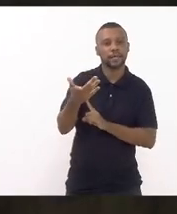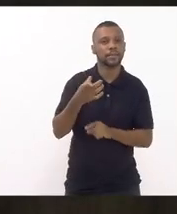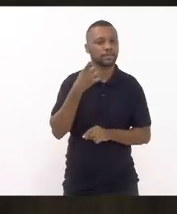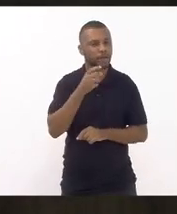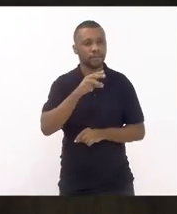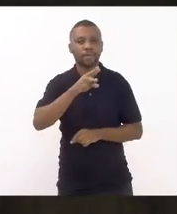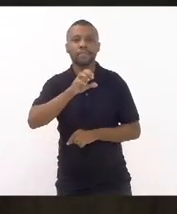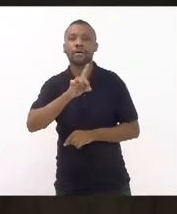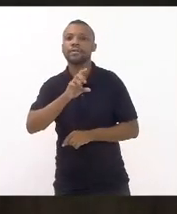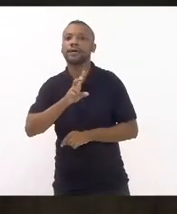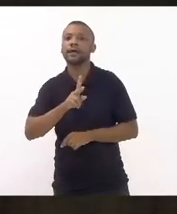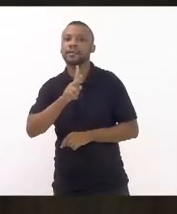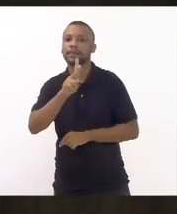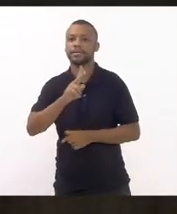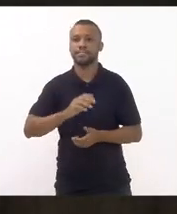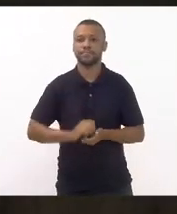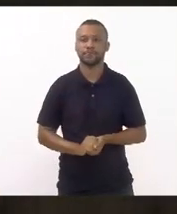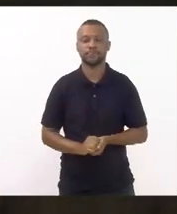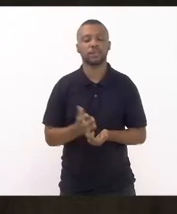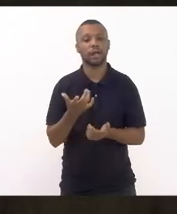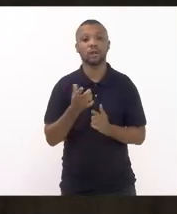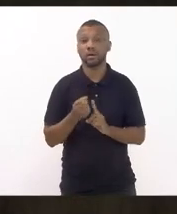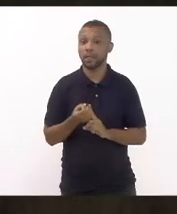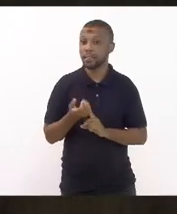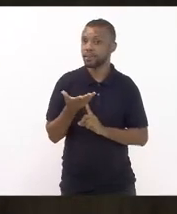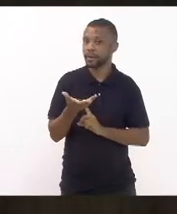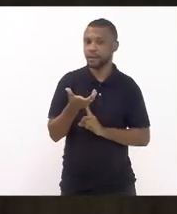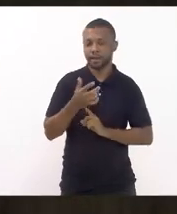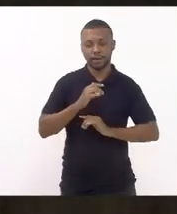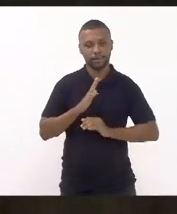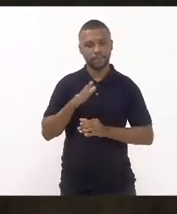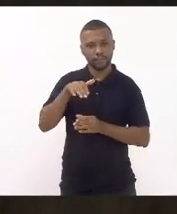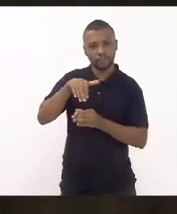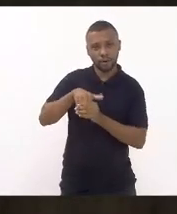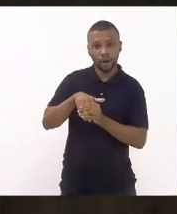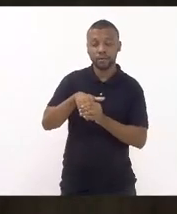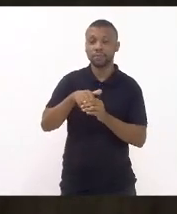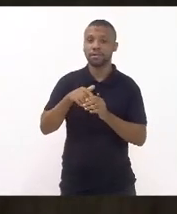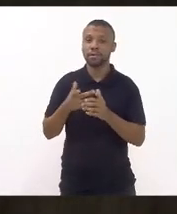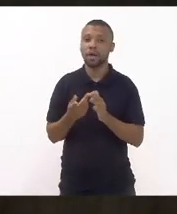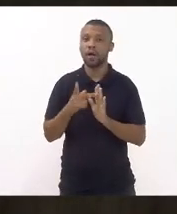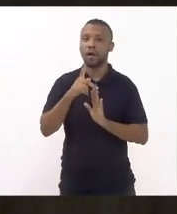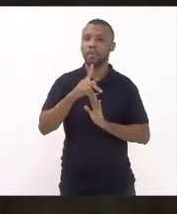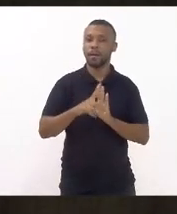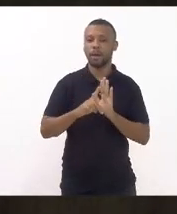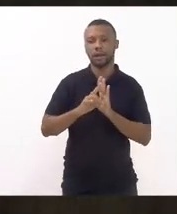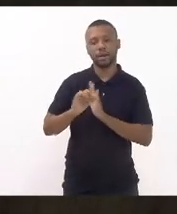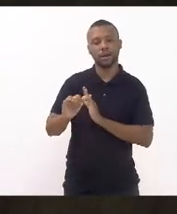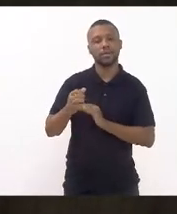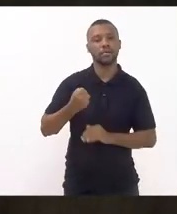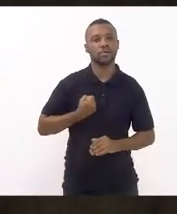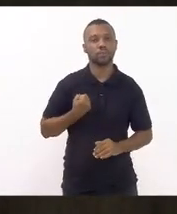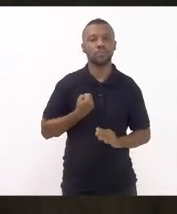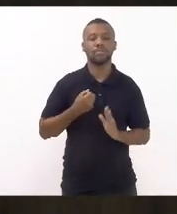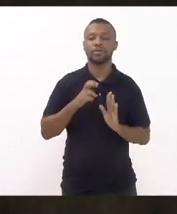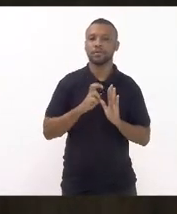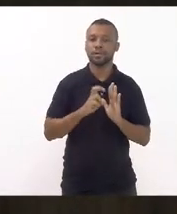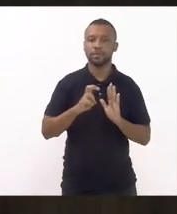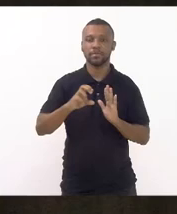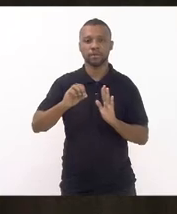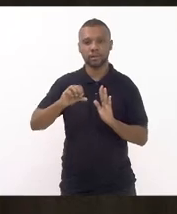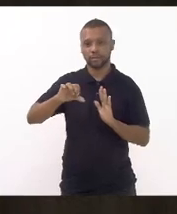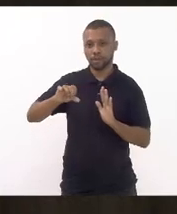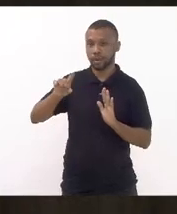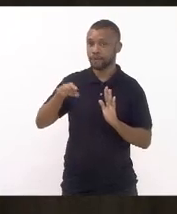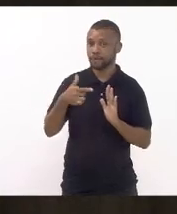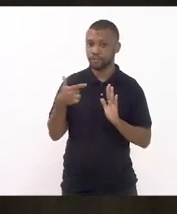Senhora presidente, vou declarar meu voto ao projeto de lei 5509 de